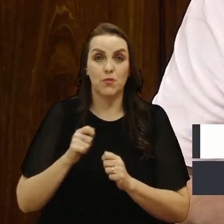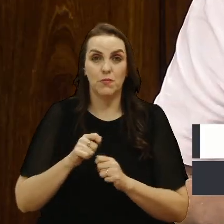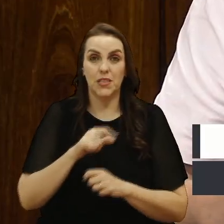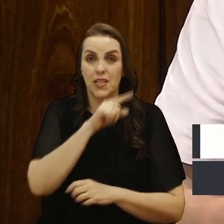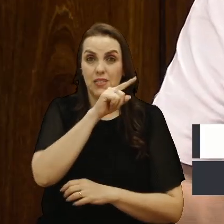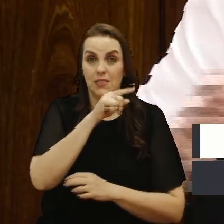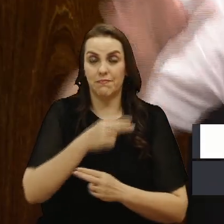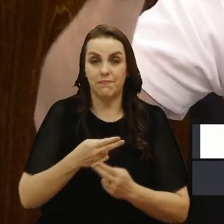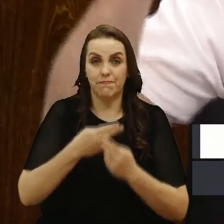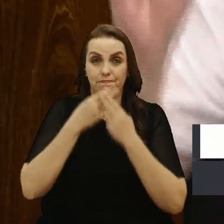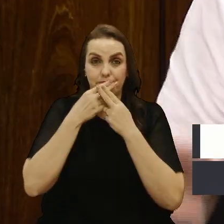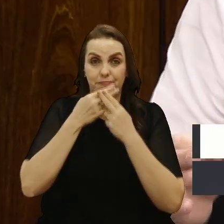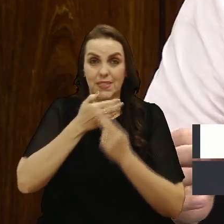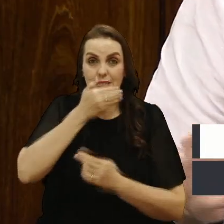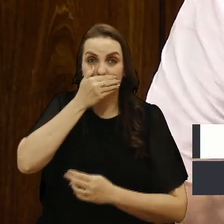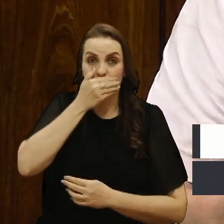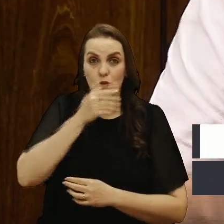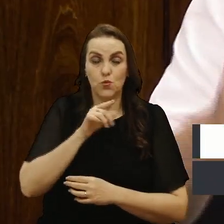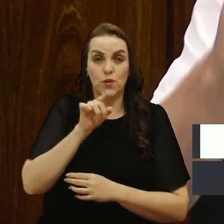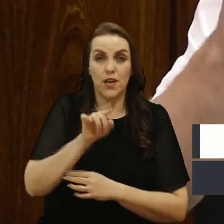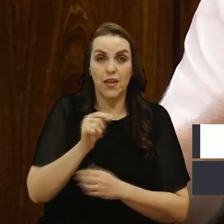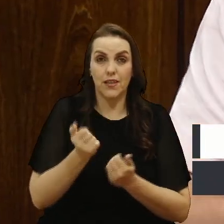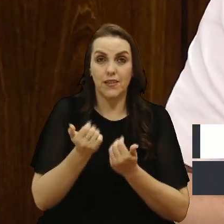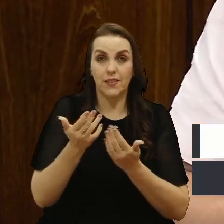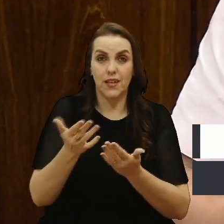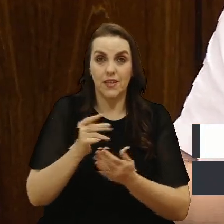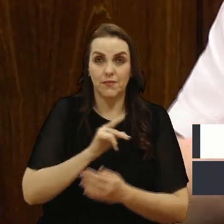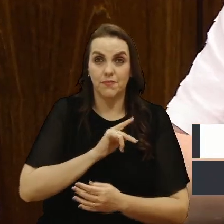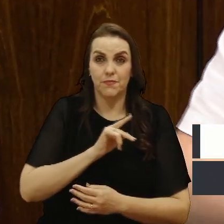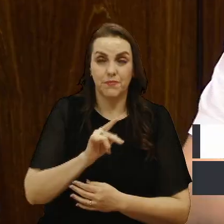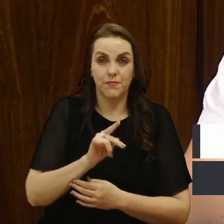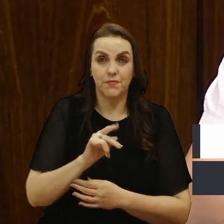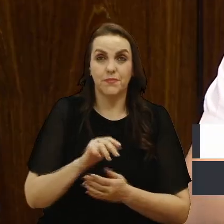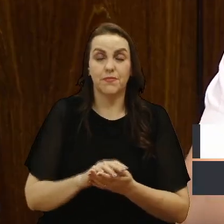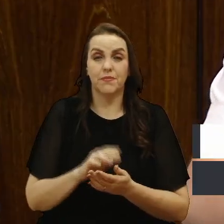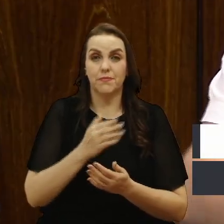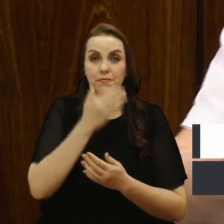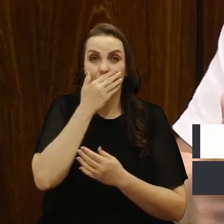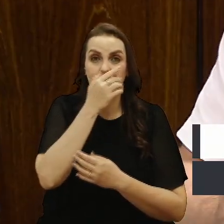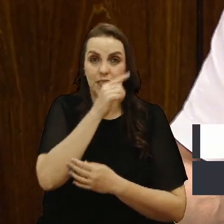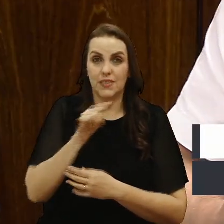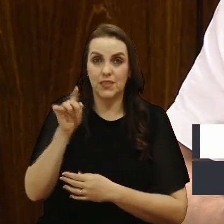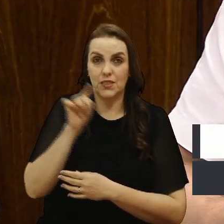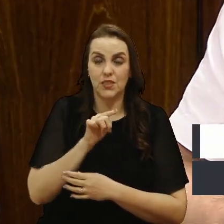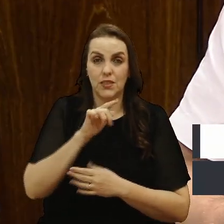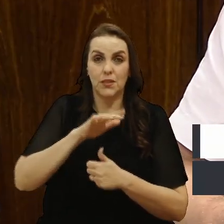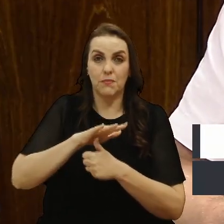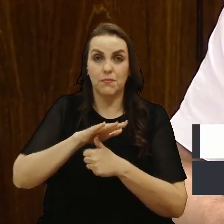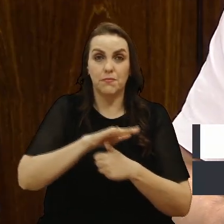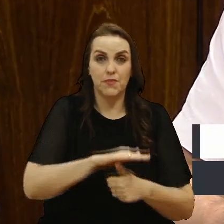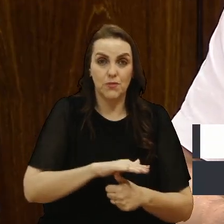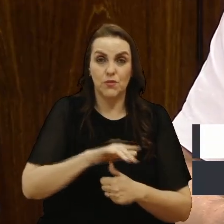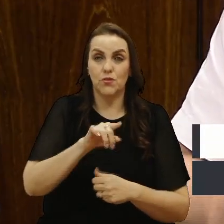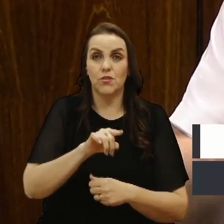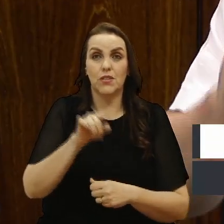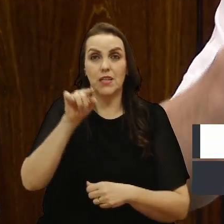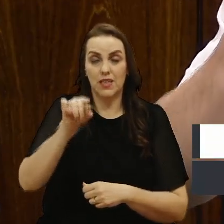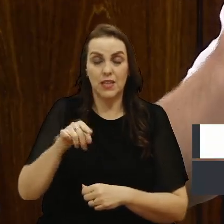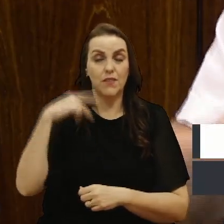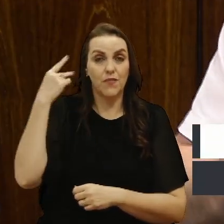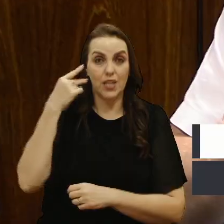é um poder de censura que é outorgado ao presidente, ele tem o poder de lhe censurar. E essa questão da misoginia, vereador Santo